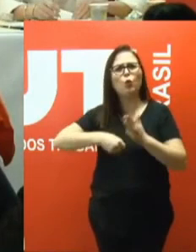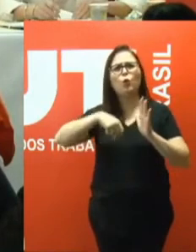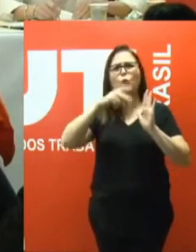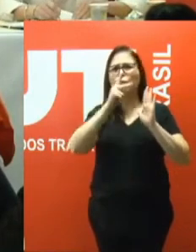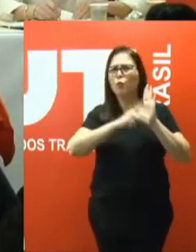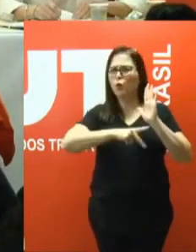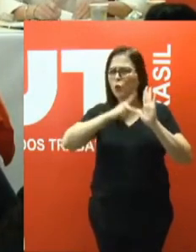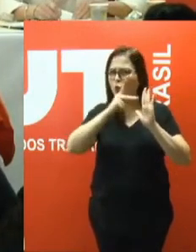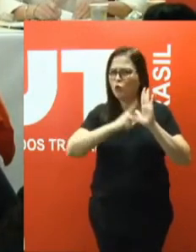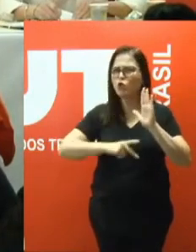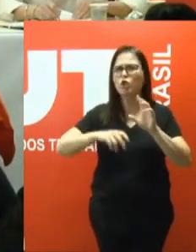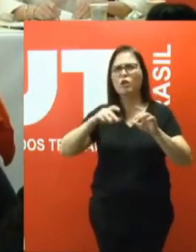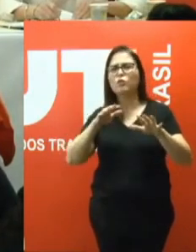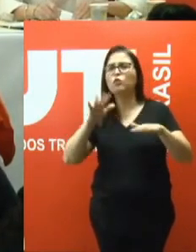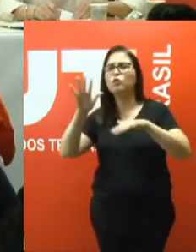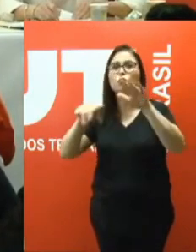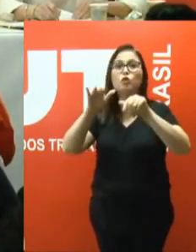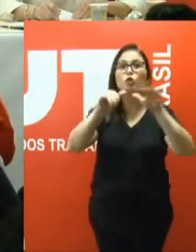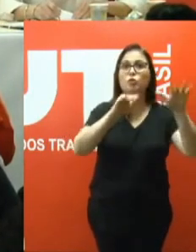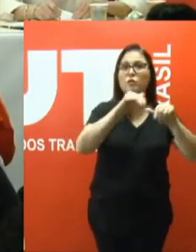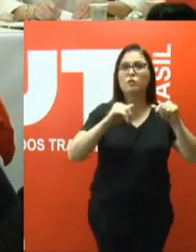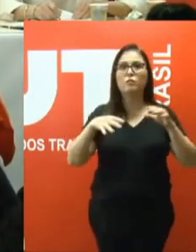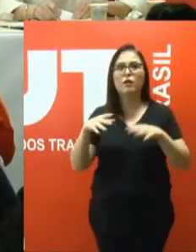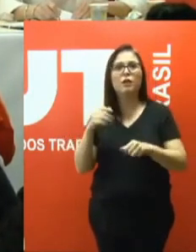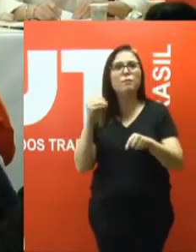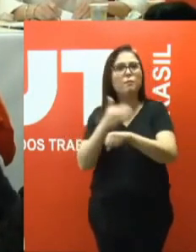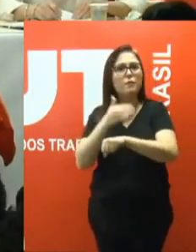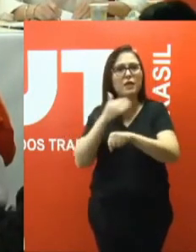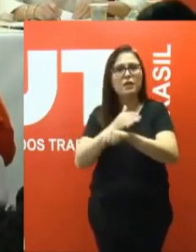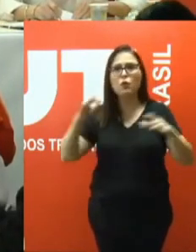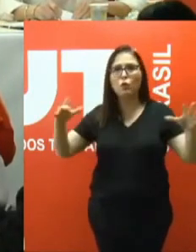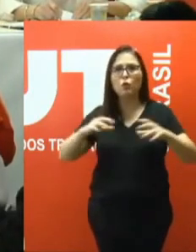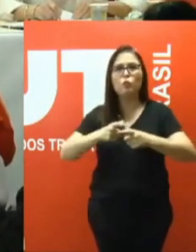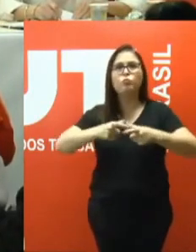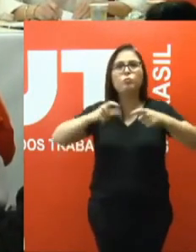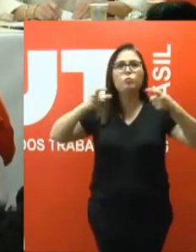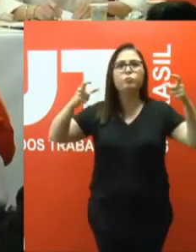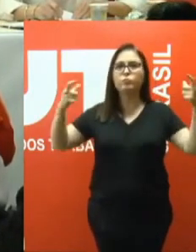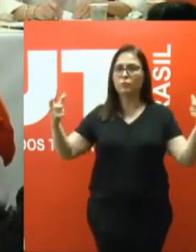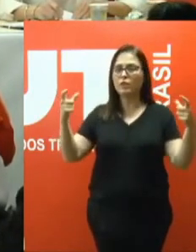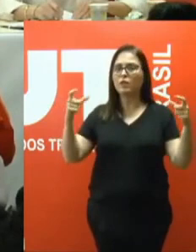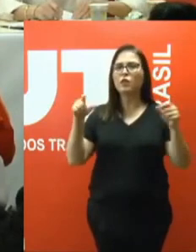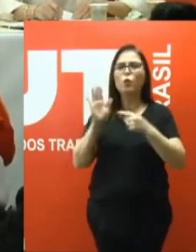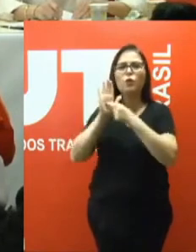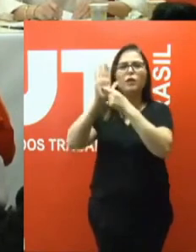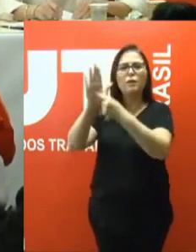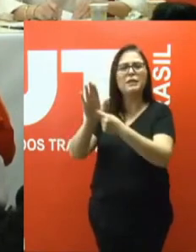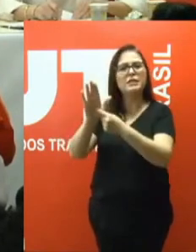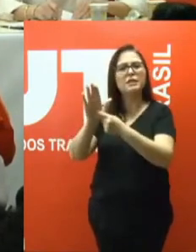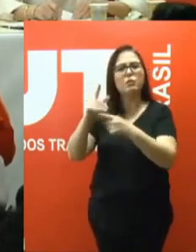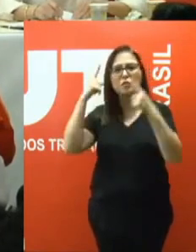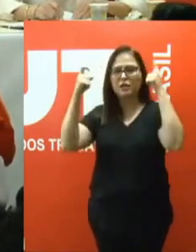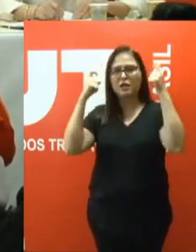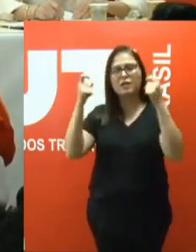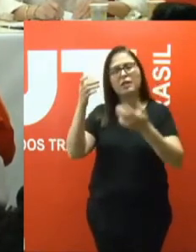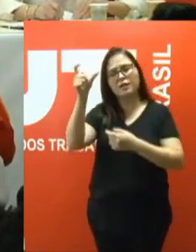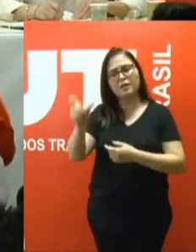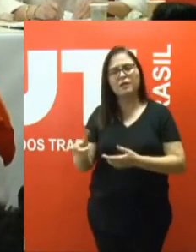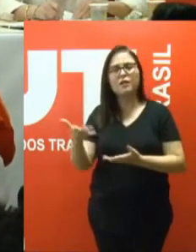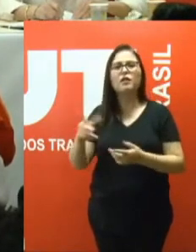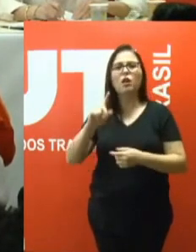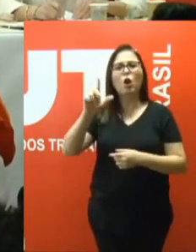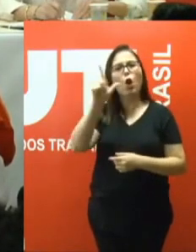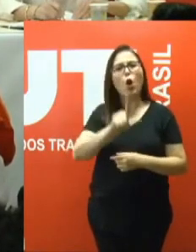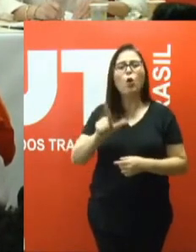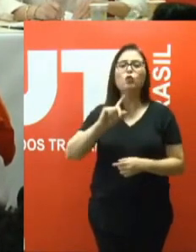de reconstrução do nosso país, com essas diretrizes que nós apresentamos aqui para o senhor. Obviamente, o nosso companheiro Sérgio